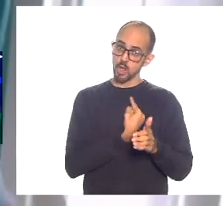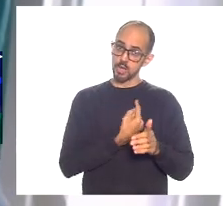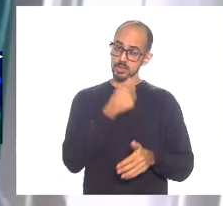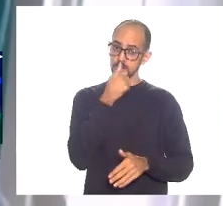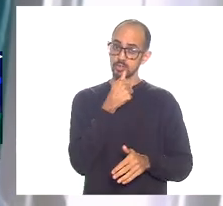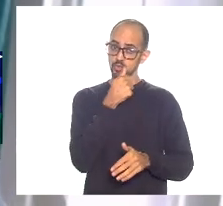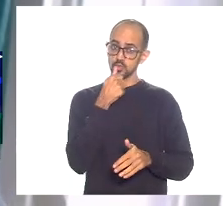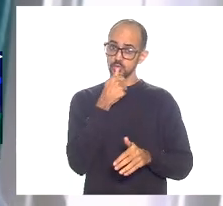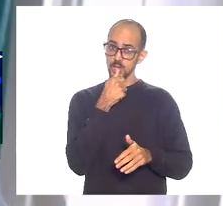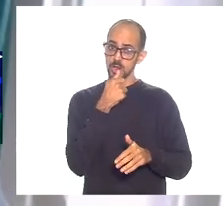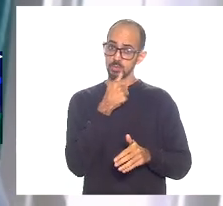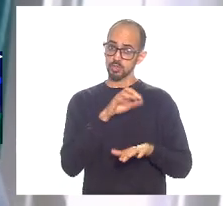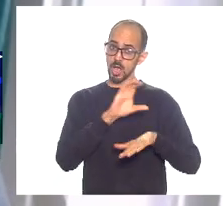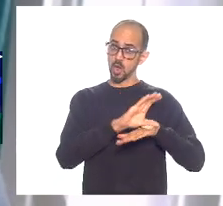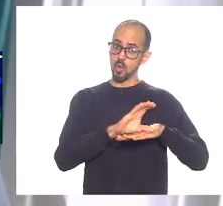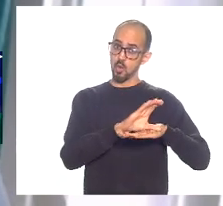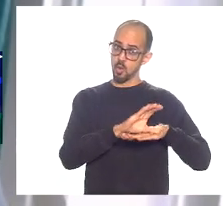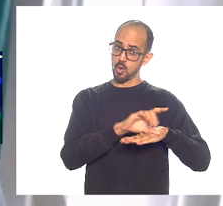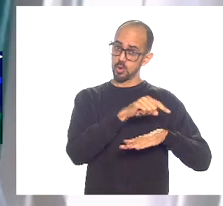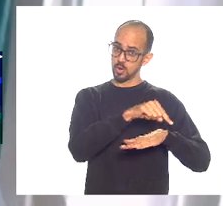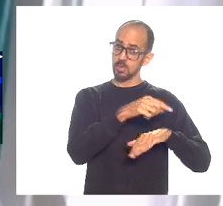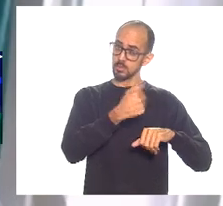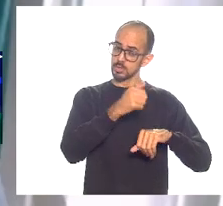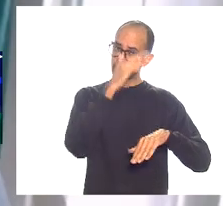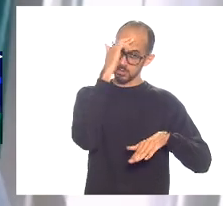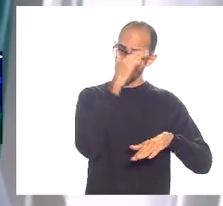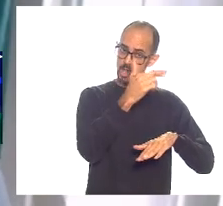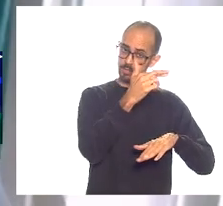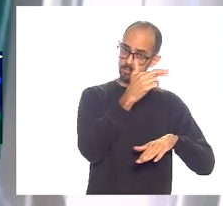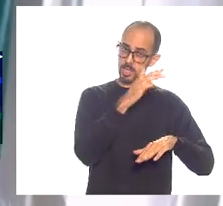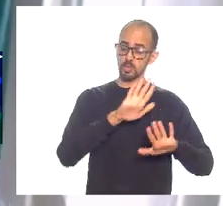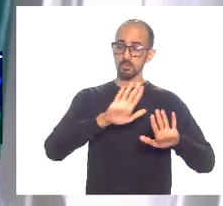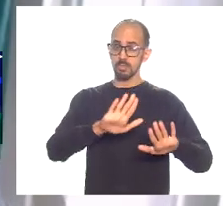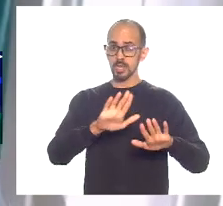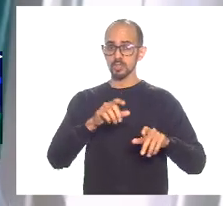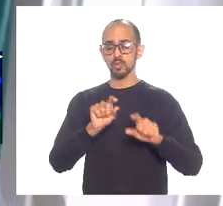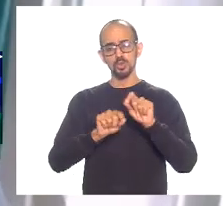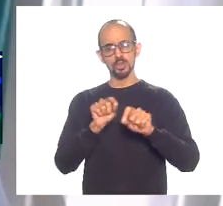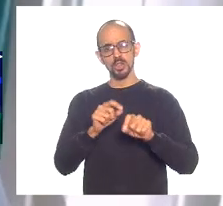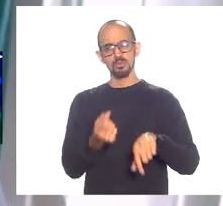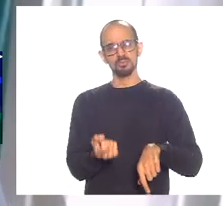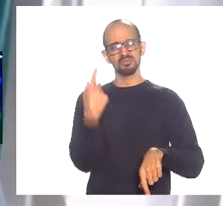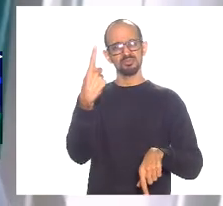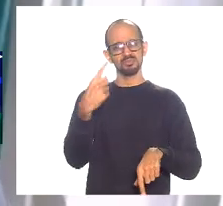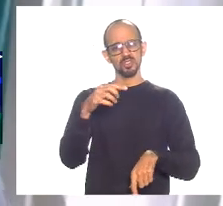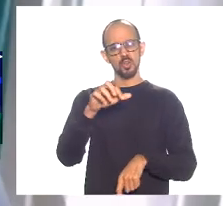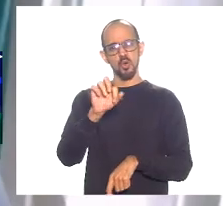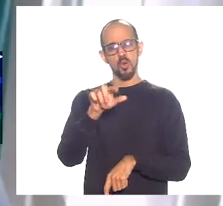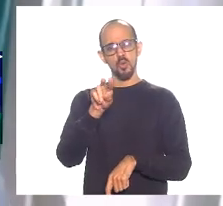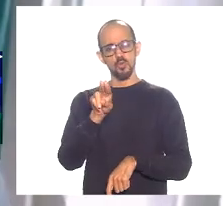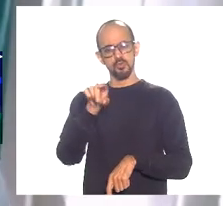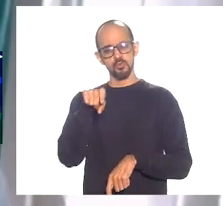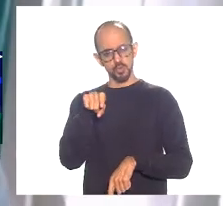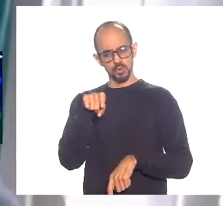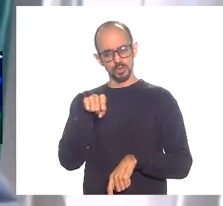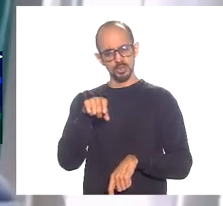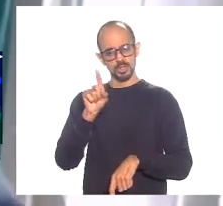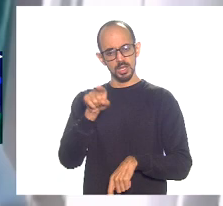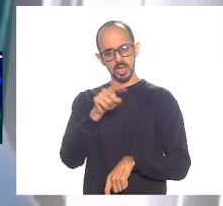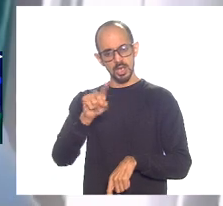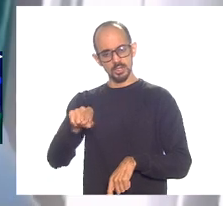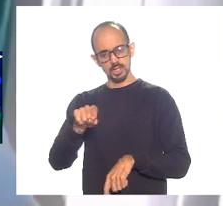depressão é claro decisão de justiça é para ser respeitada mas ainda assim é um pouco estranha decisão do público que determina a suspensão